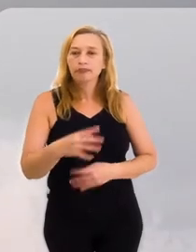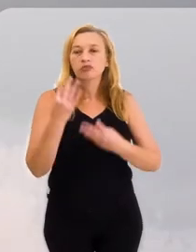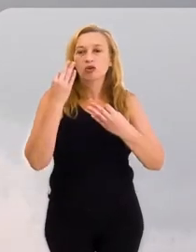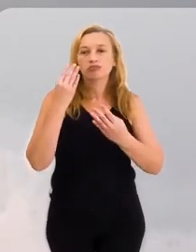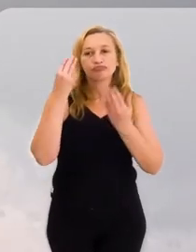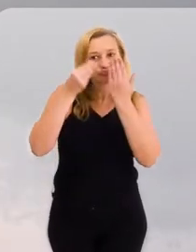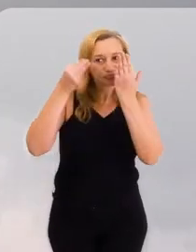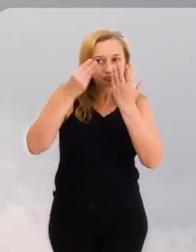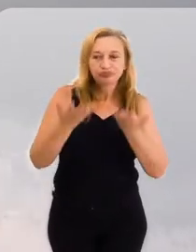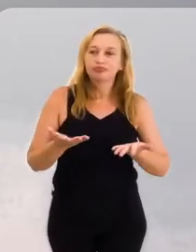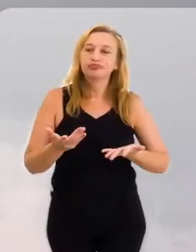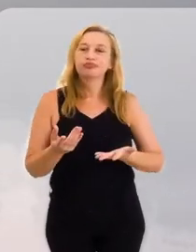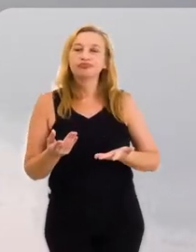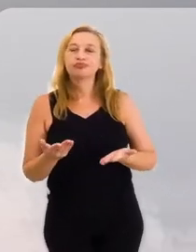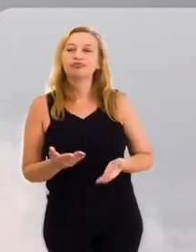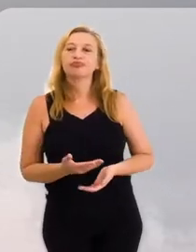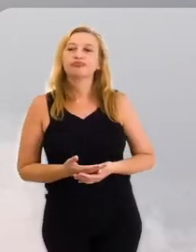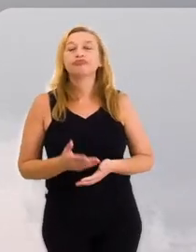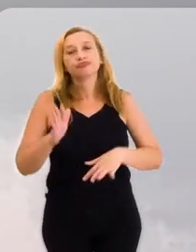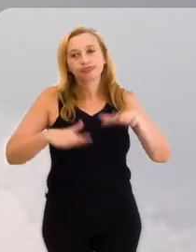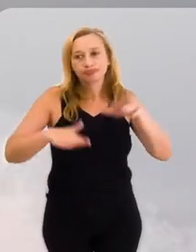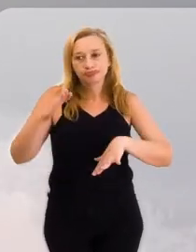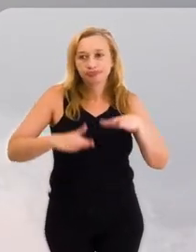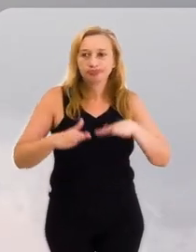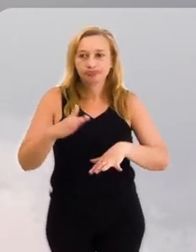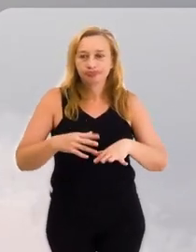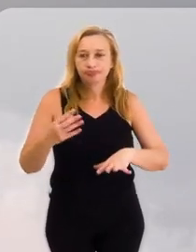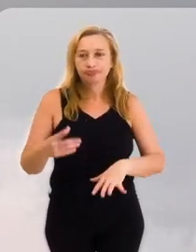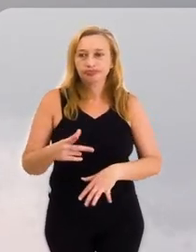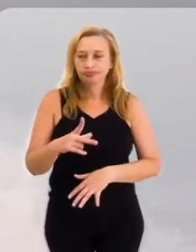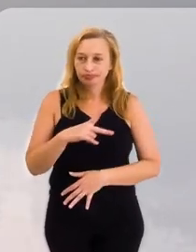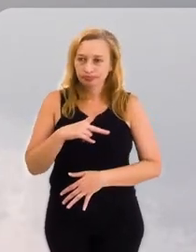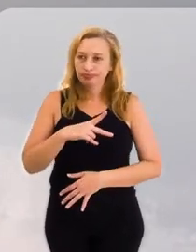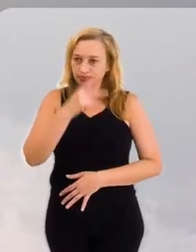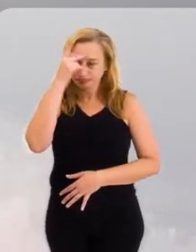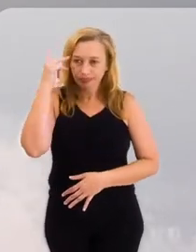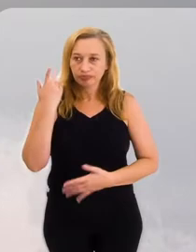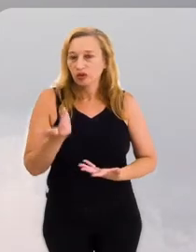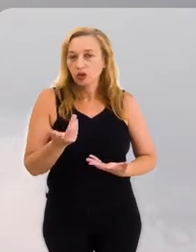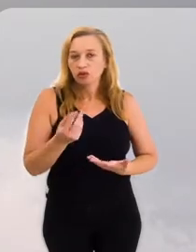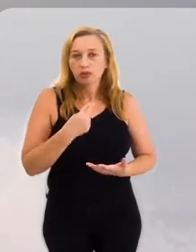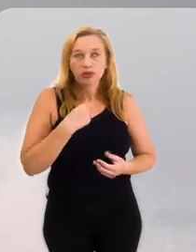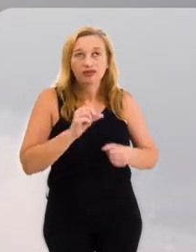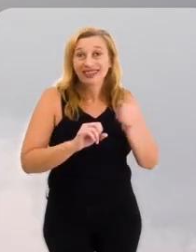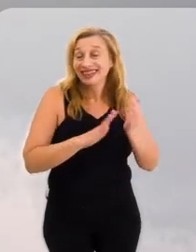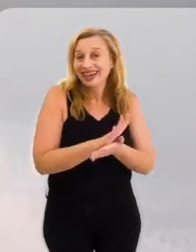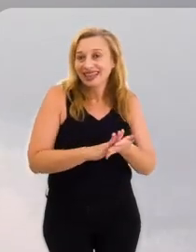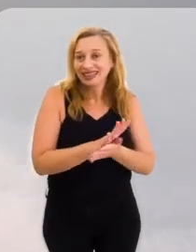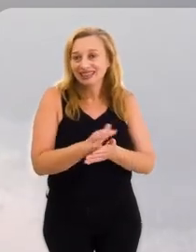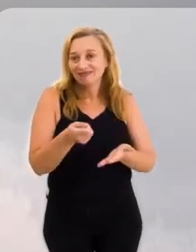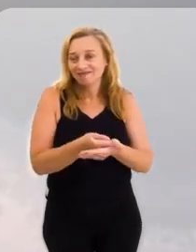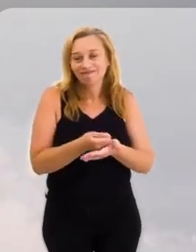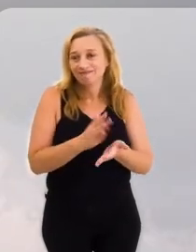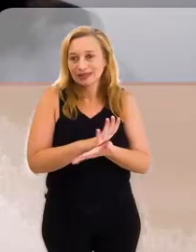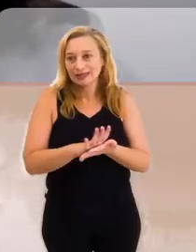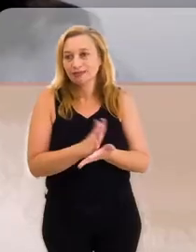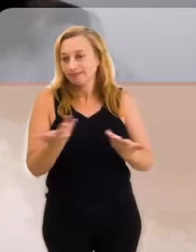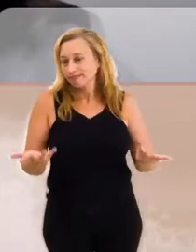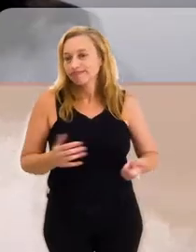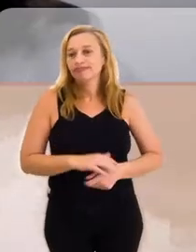mesmo no campo de uma terapêutica de cunho psicológico depende do esforço da pessoa ninguém pode dar nada a ninguém pode